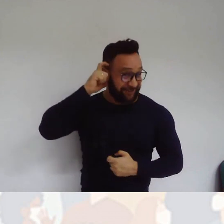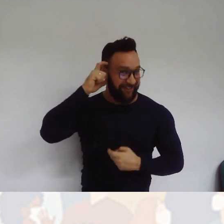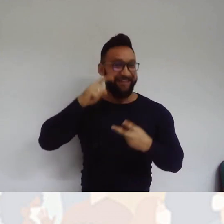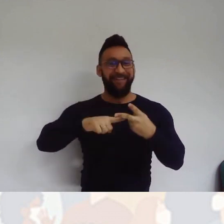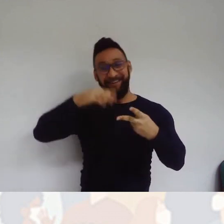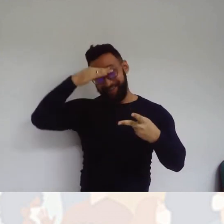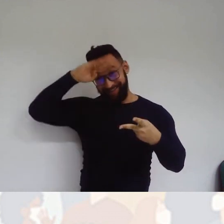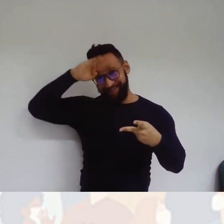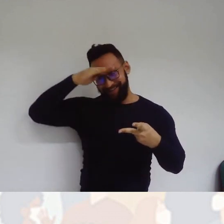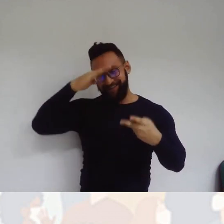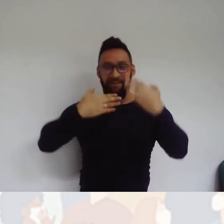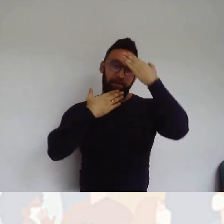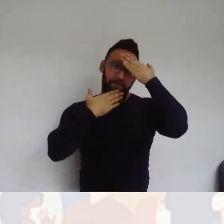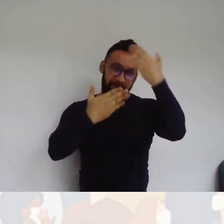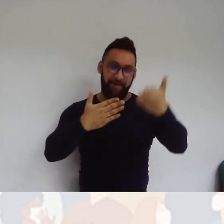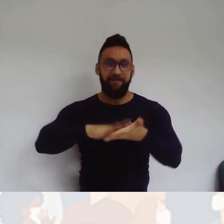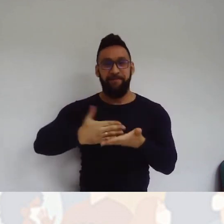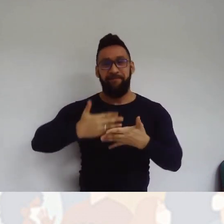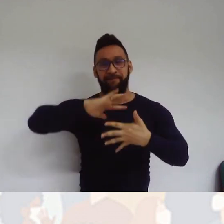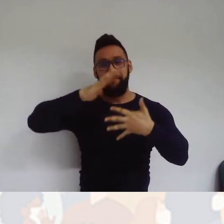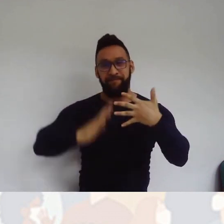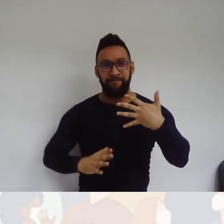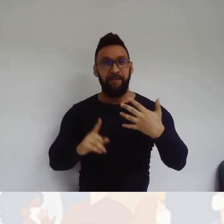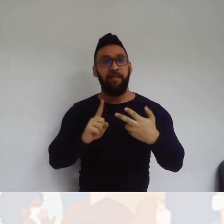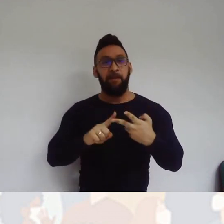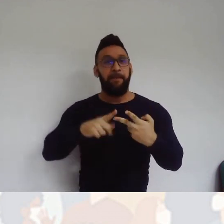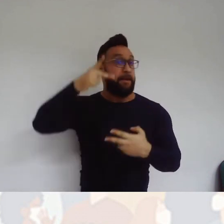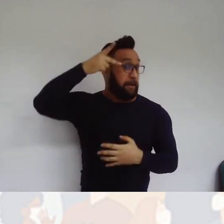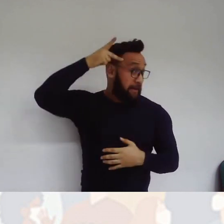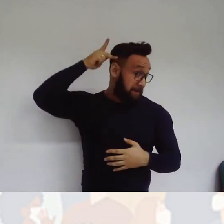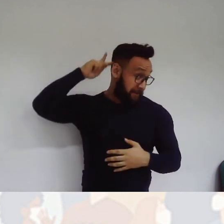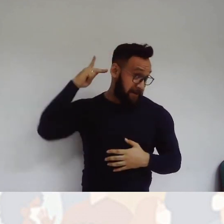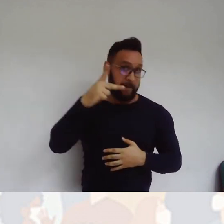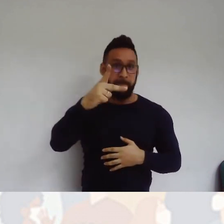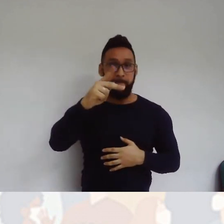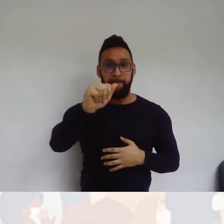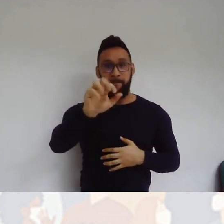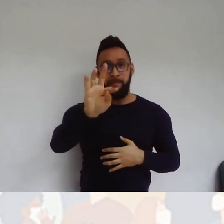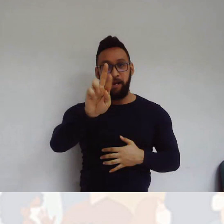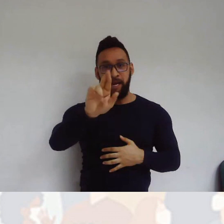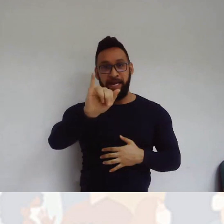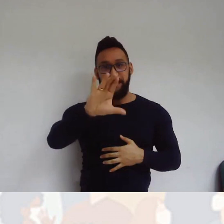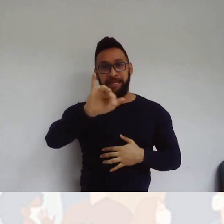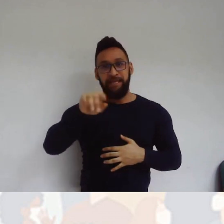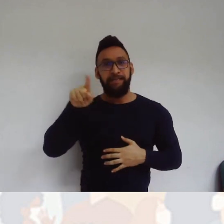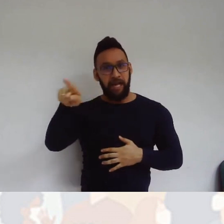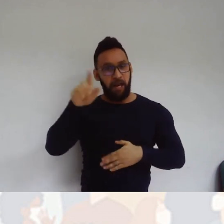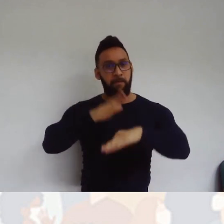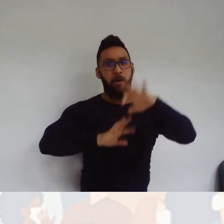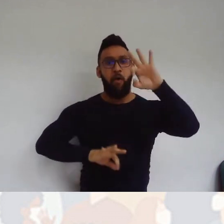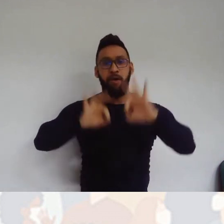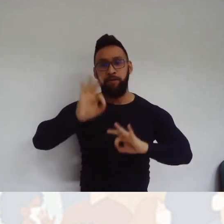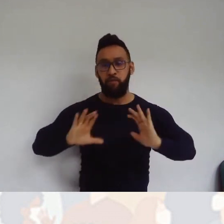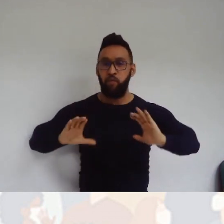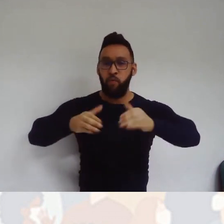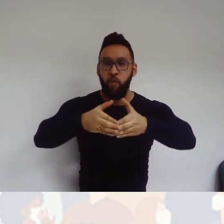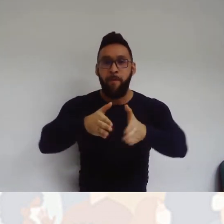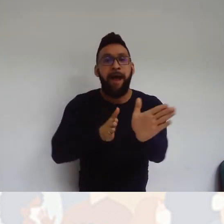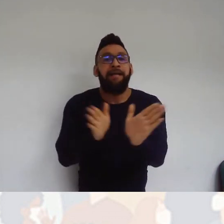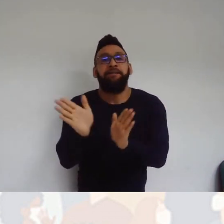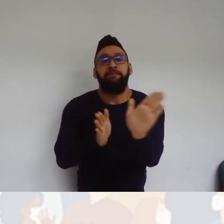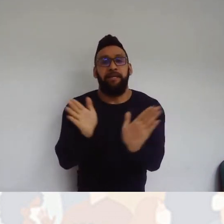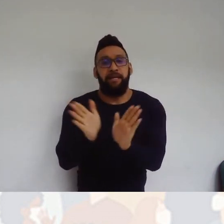John, muito obrigada, tá, gente? A Patrícia também, a Patrícia Vieira, professora da Universidade Federal do Ceará, que está com a gente aqui